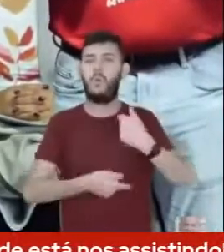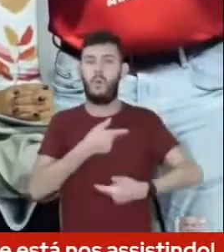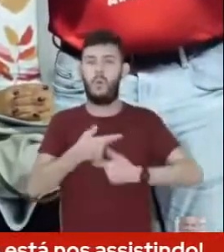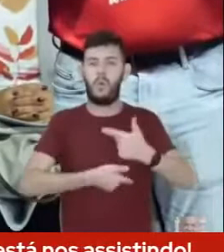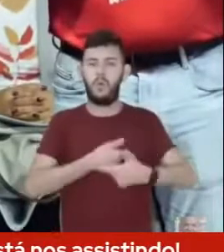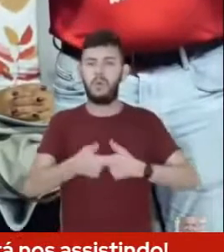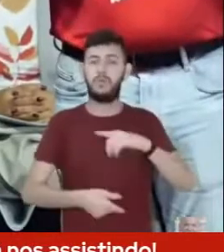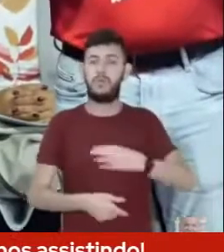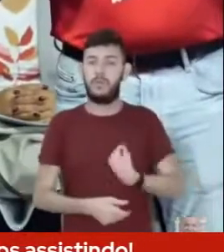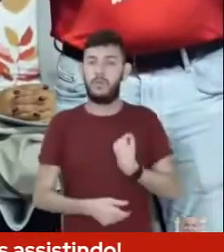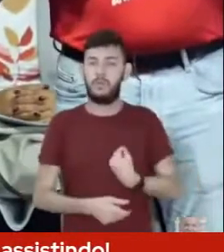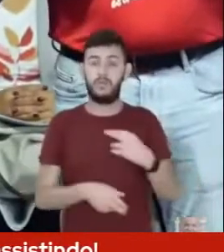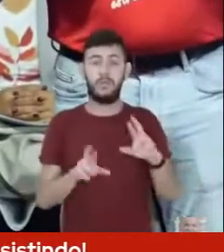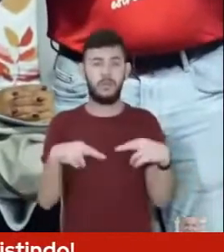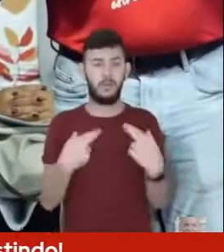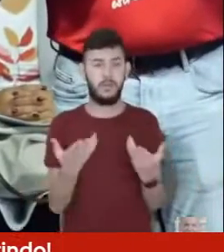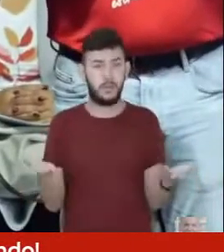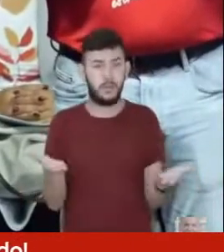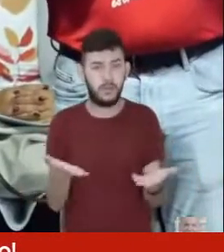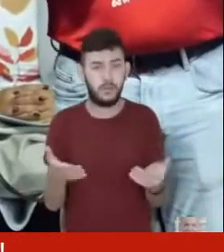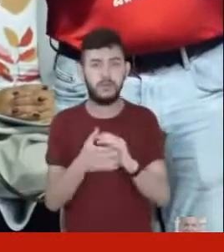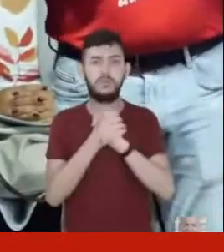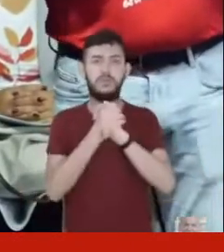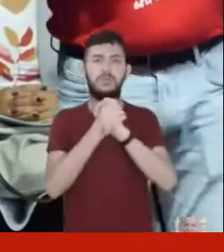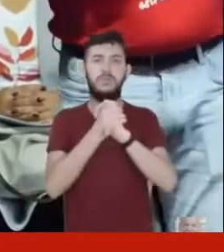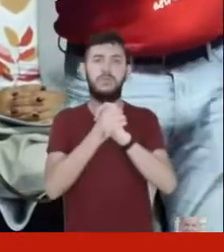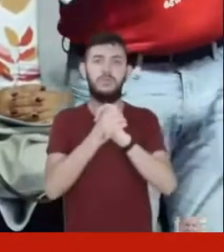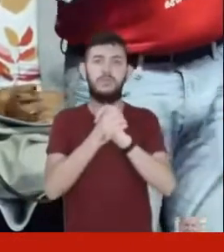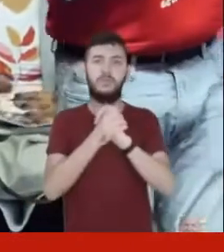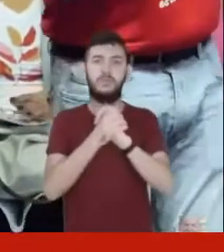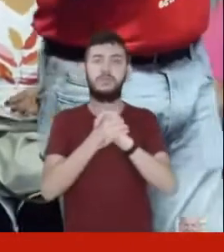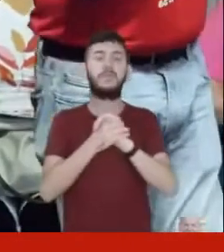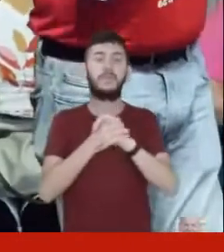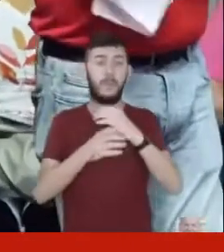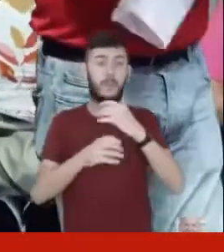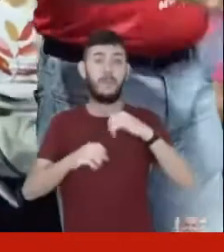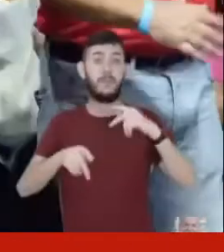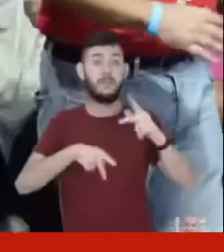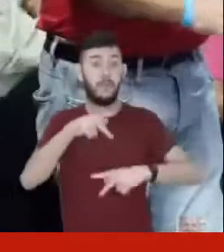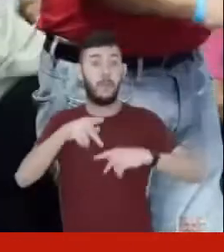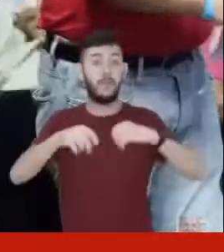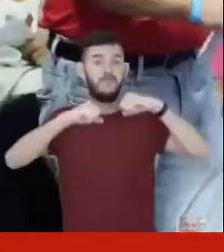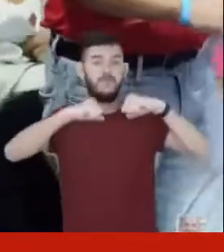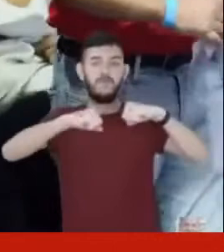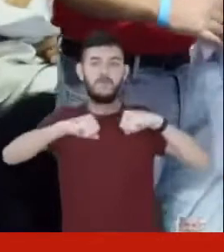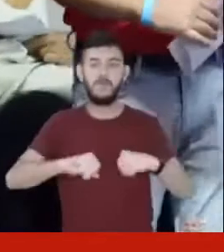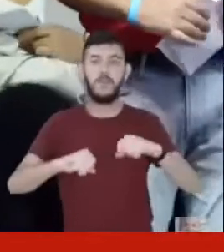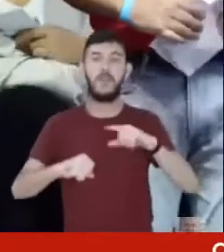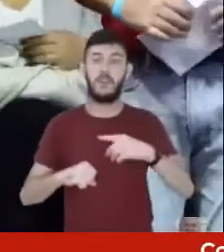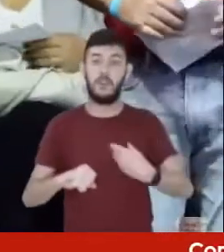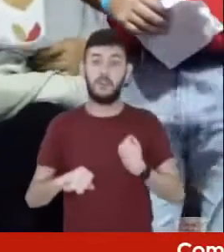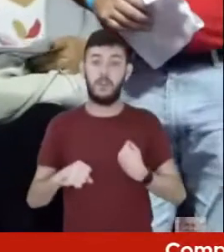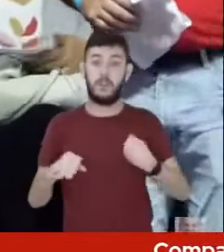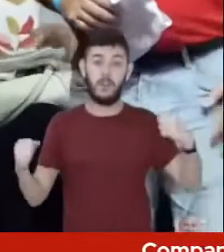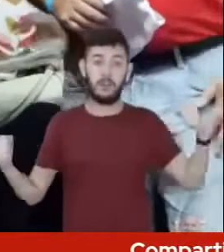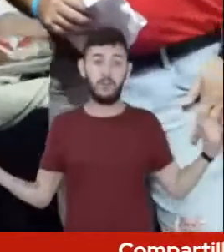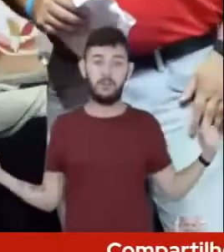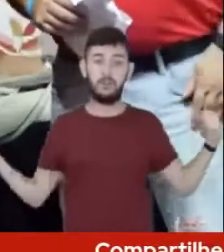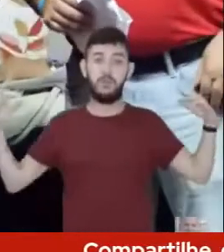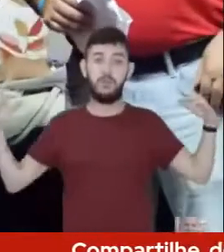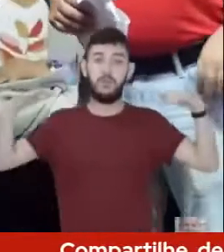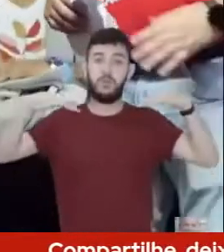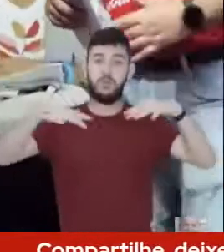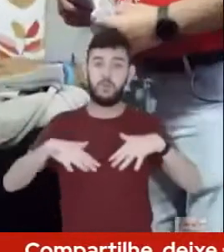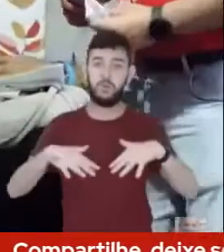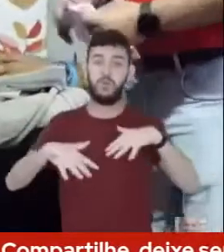essa militância do movimento sindical que aqui se faz presente nesse evento importantíssimo que traz aqui a